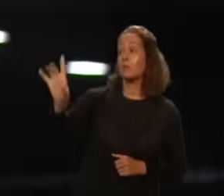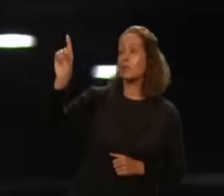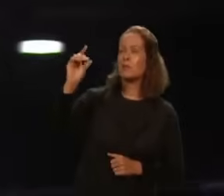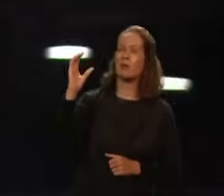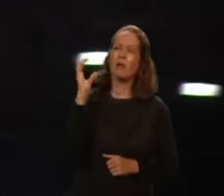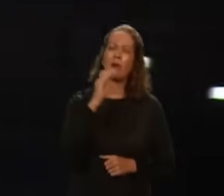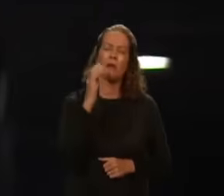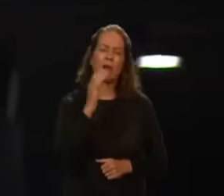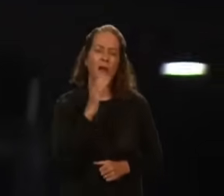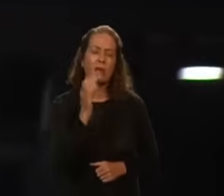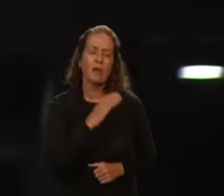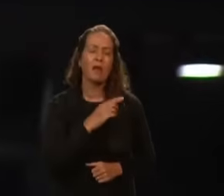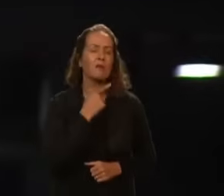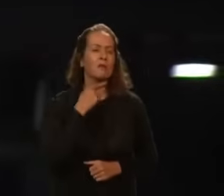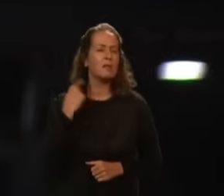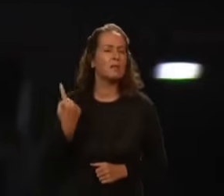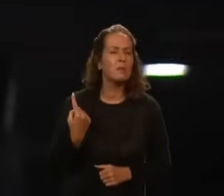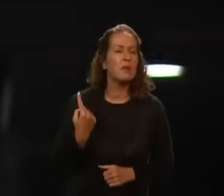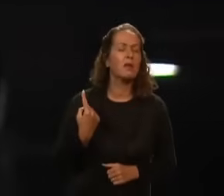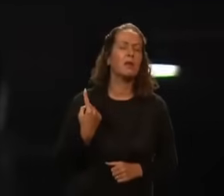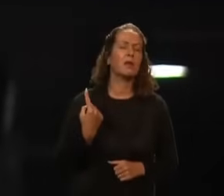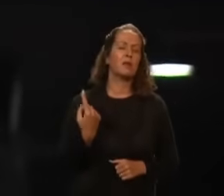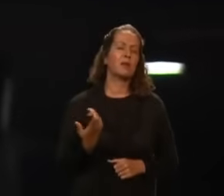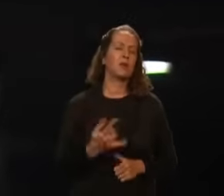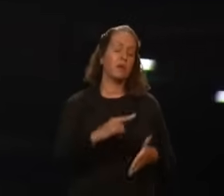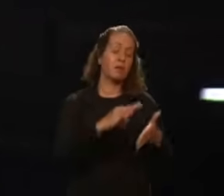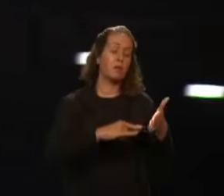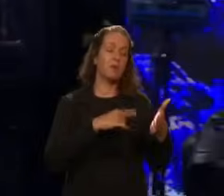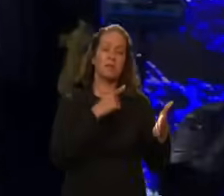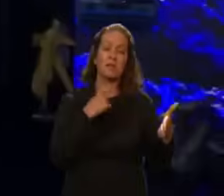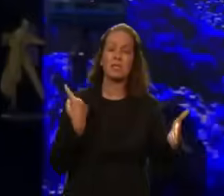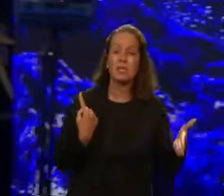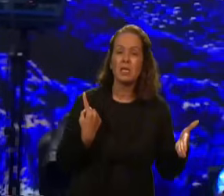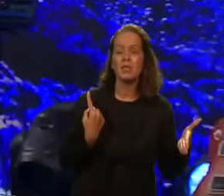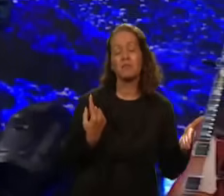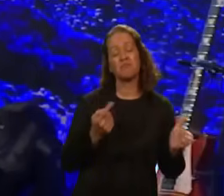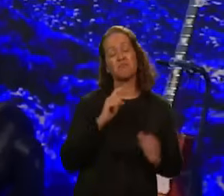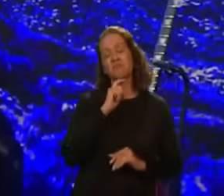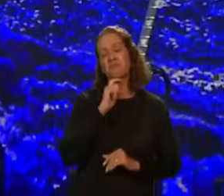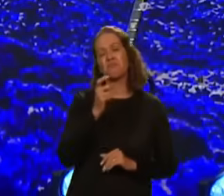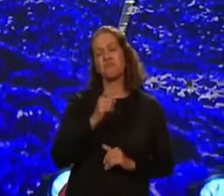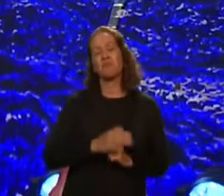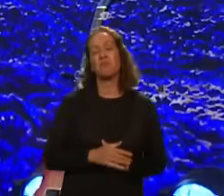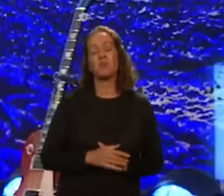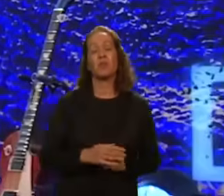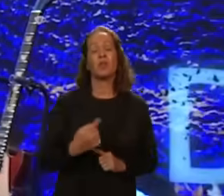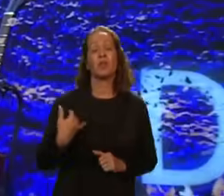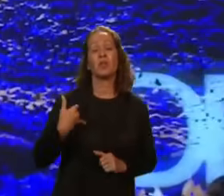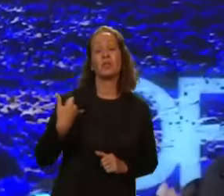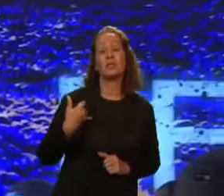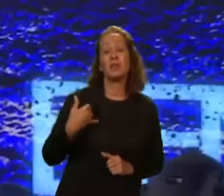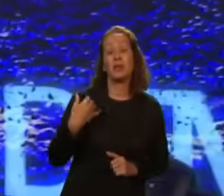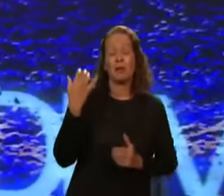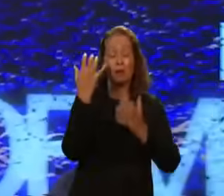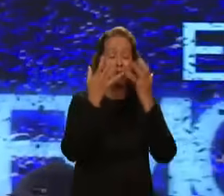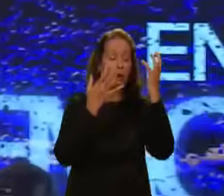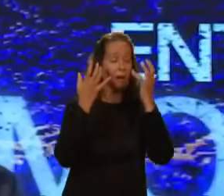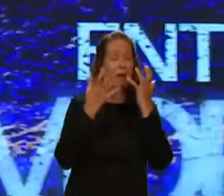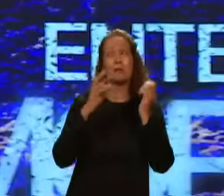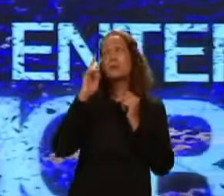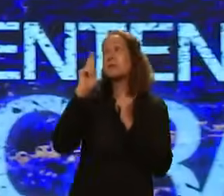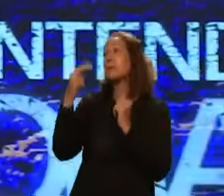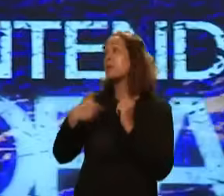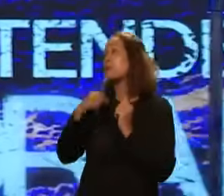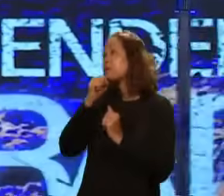com data de vencimento de boleto nossa. Ele não vai se desesperar com a nossa idade. Ai, Senhor, já estou ficando